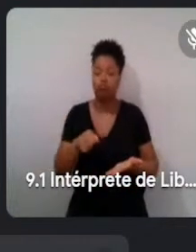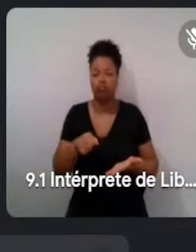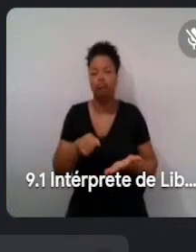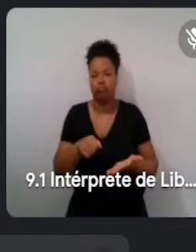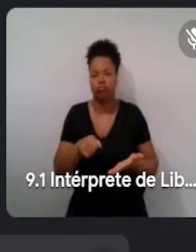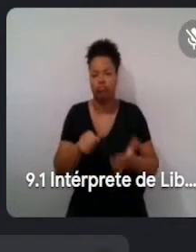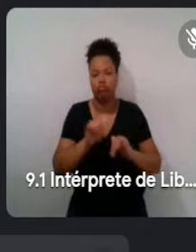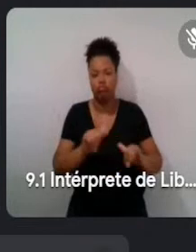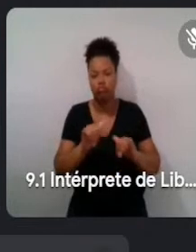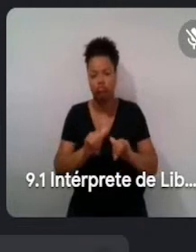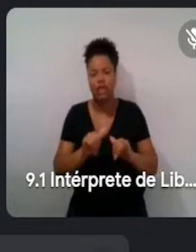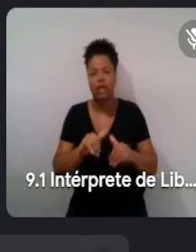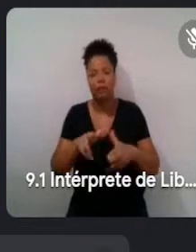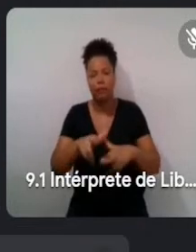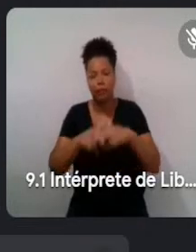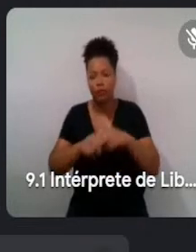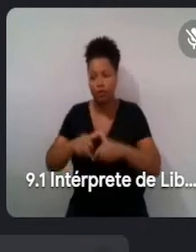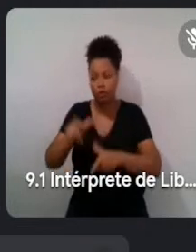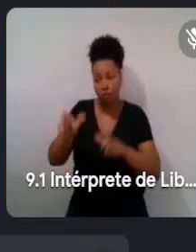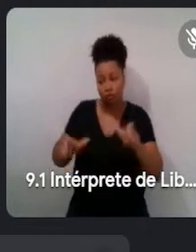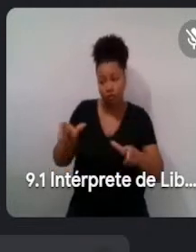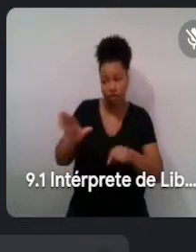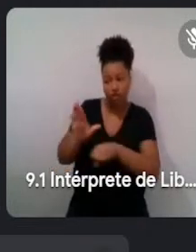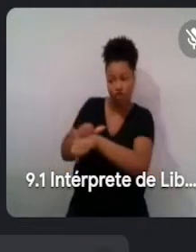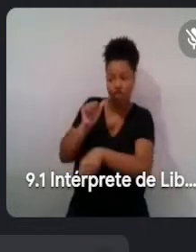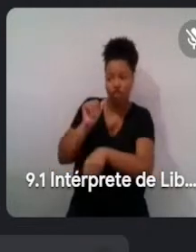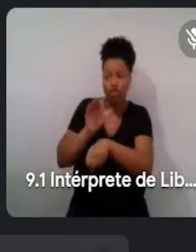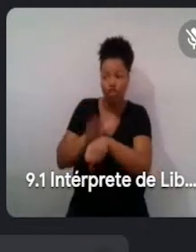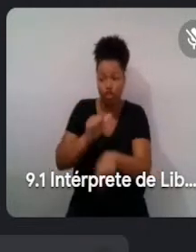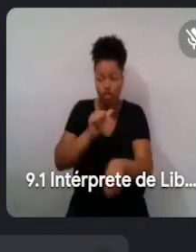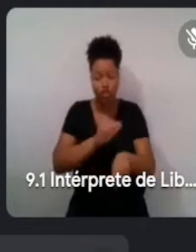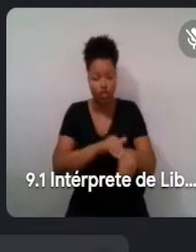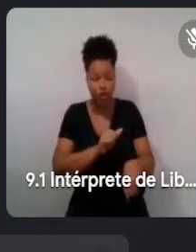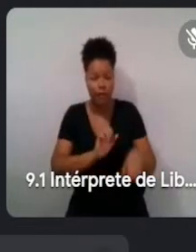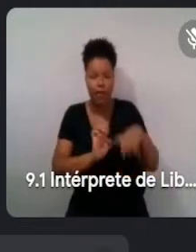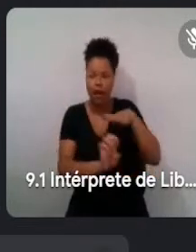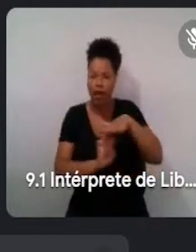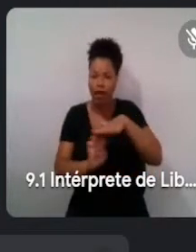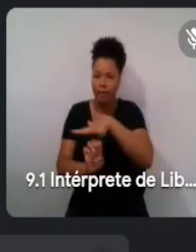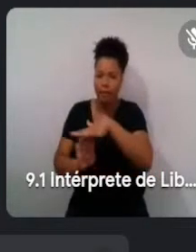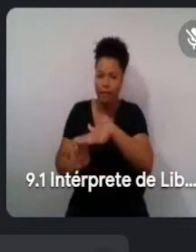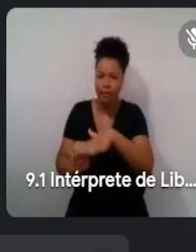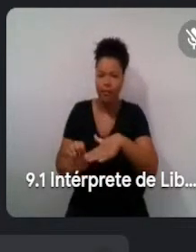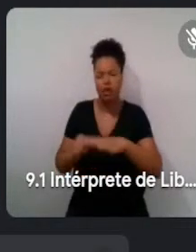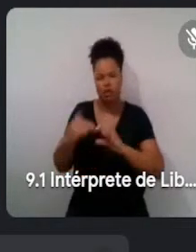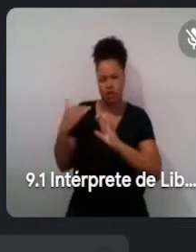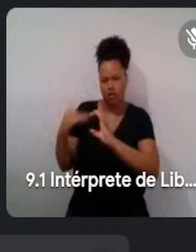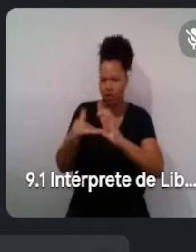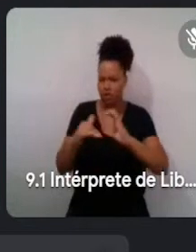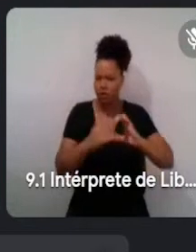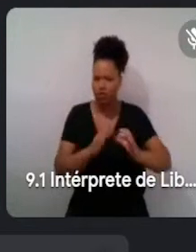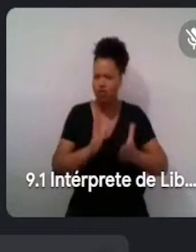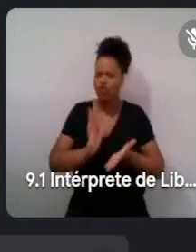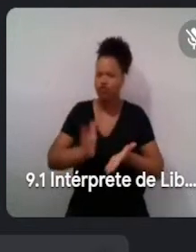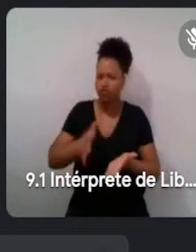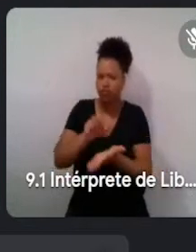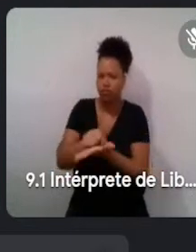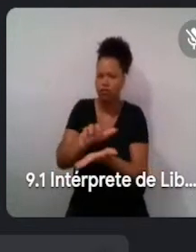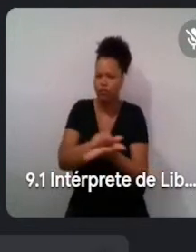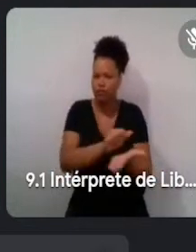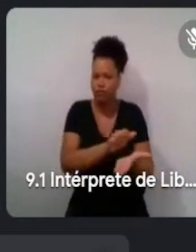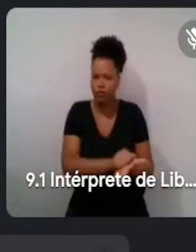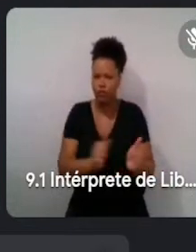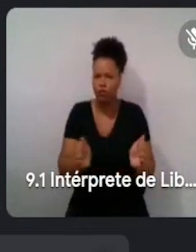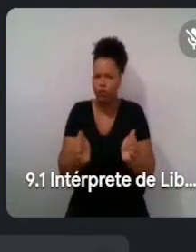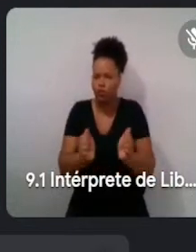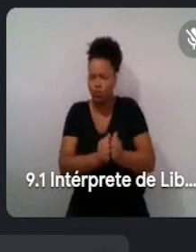foram intimadas as emissoras todas por meio de e-mail devidamente cadastrado junto à